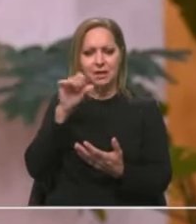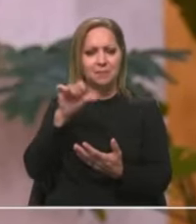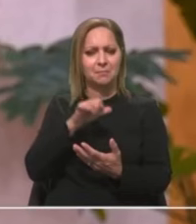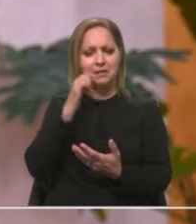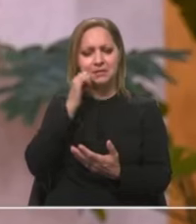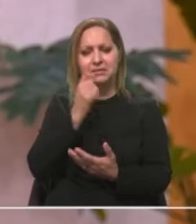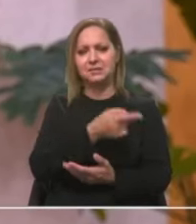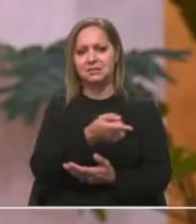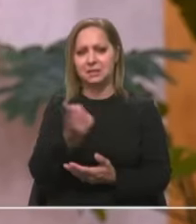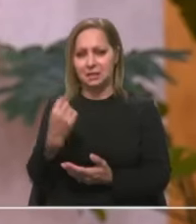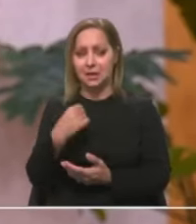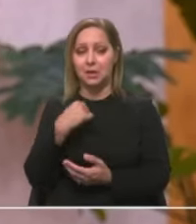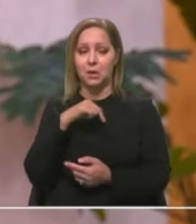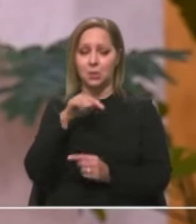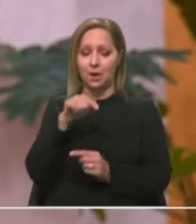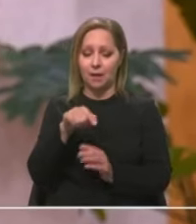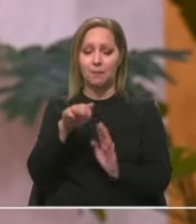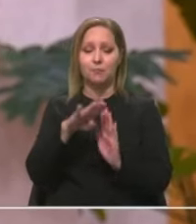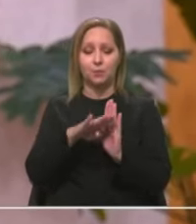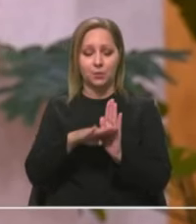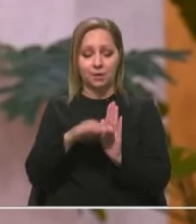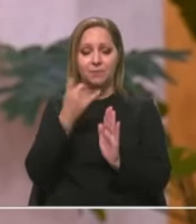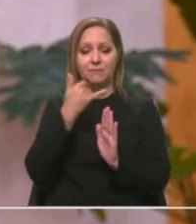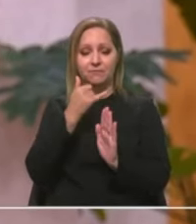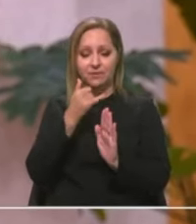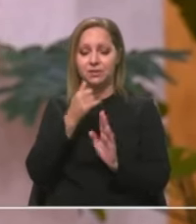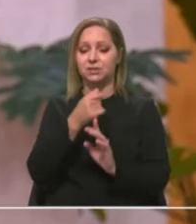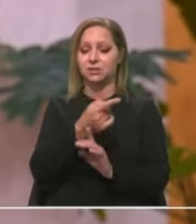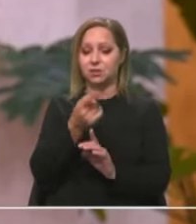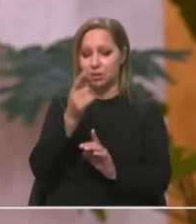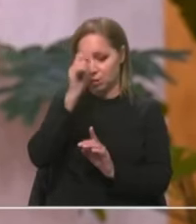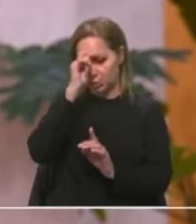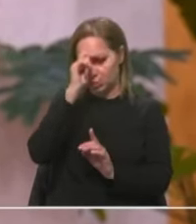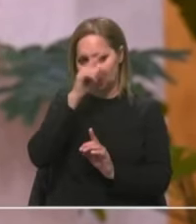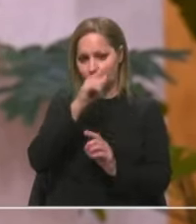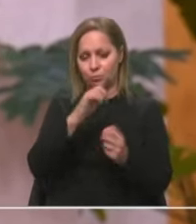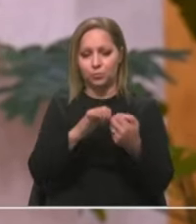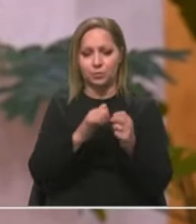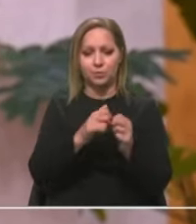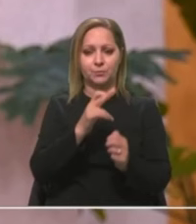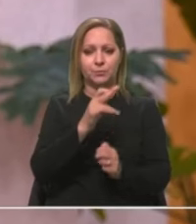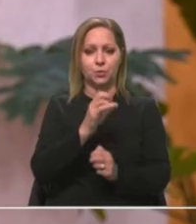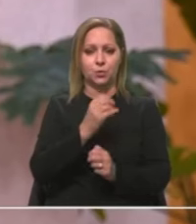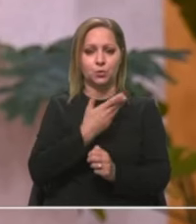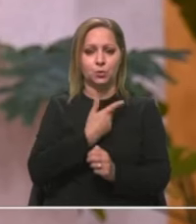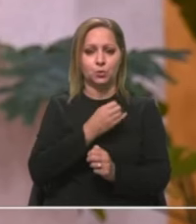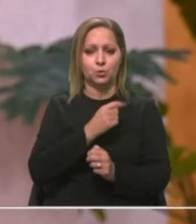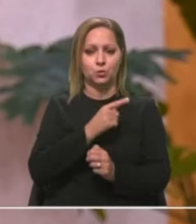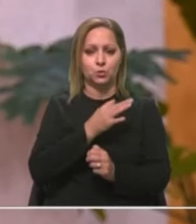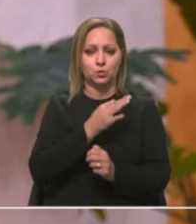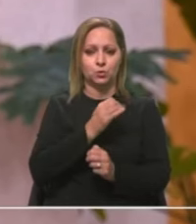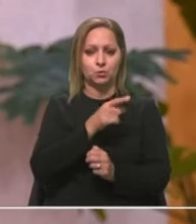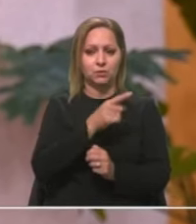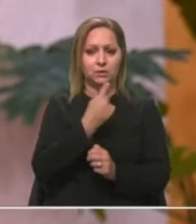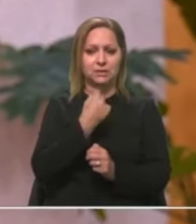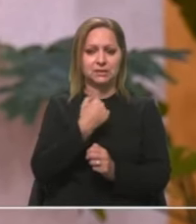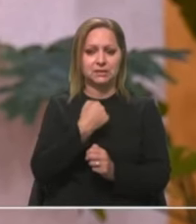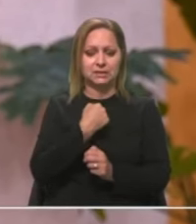Eu fui feliz aí, eu acho que fui respeitada. Houve esse problema com o Rodolfo, me doeu bastante as palavras dele de